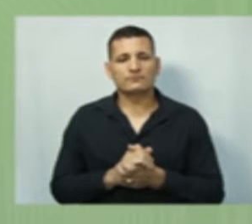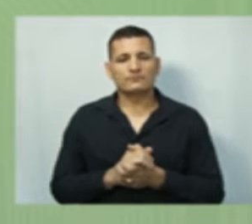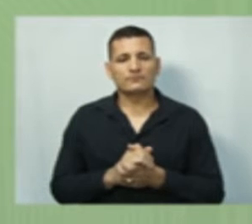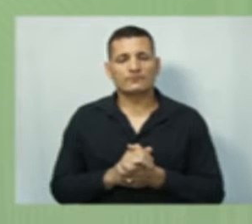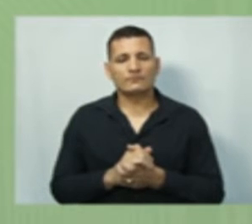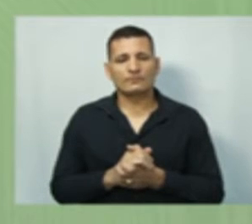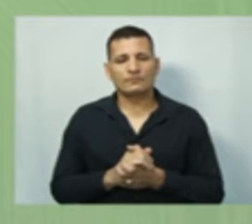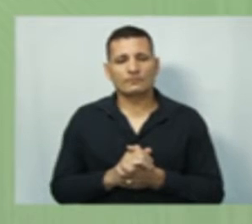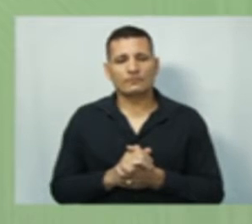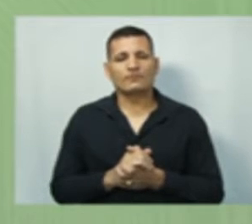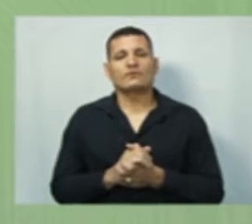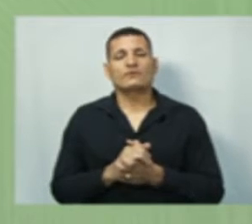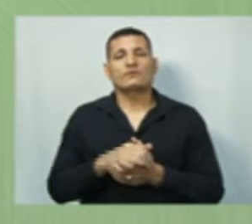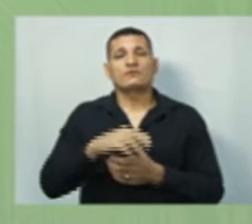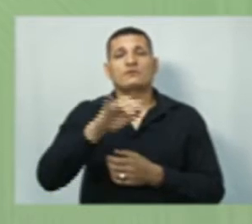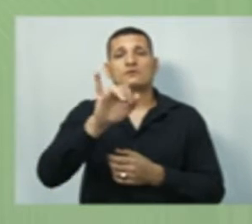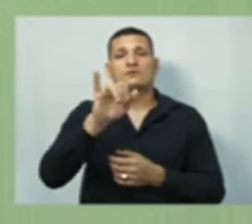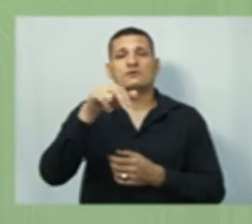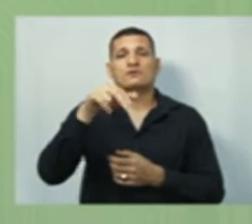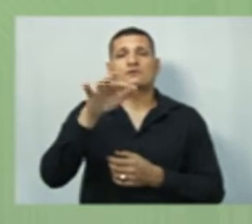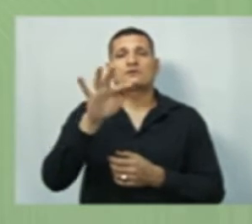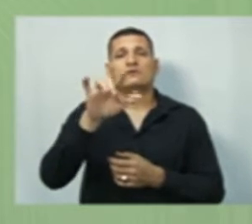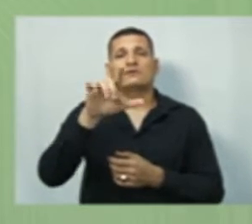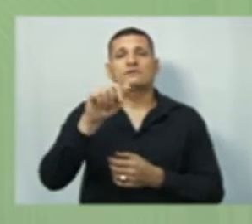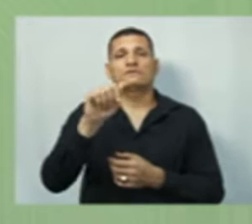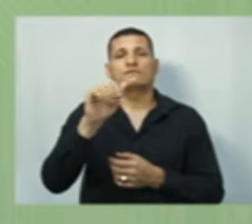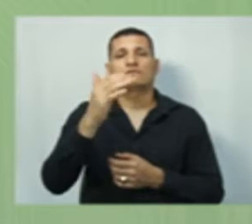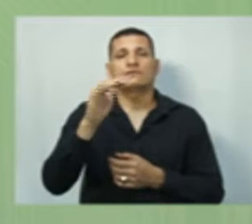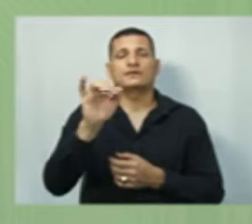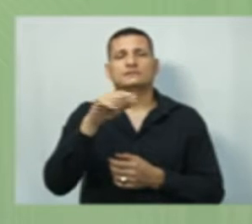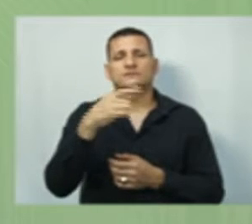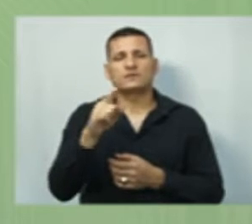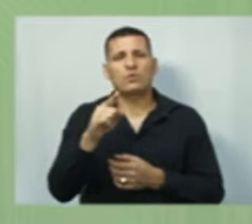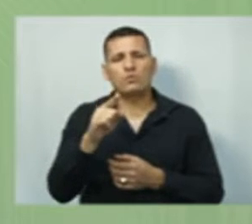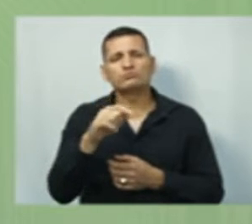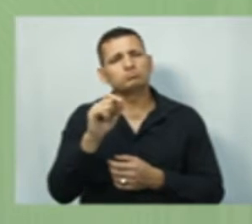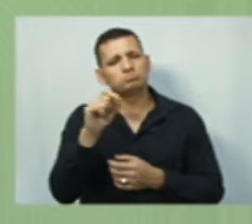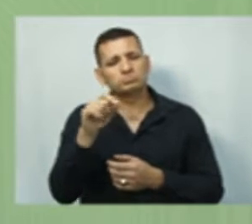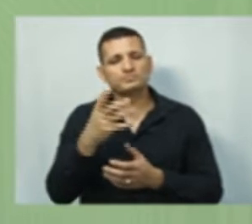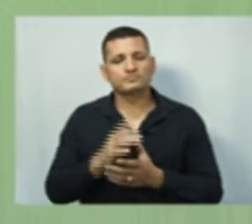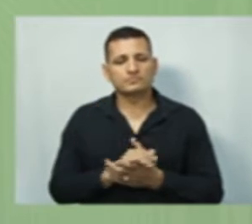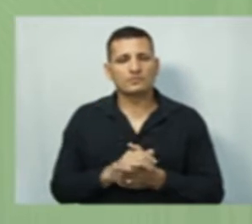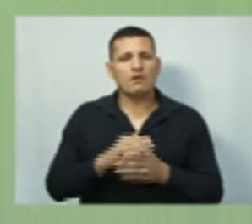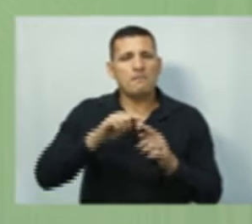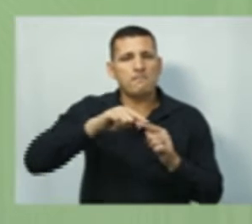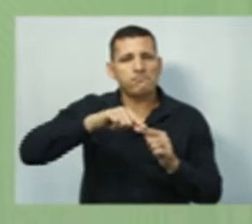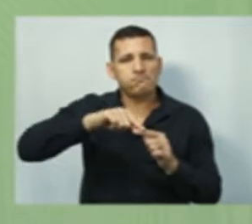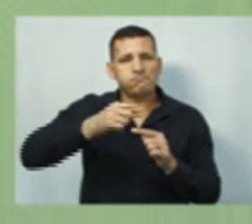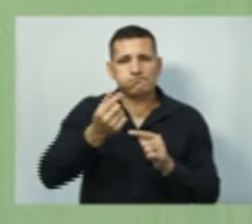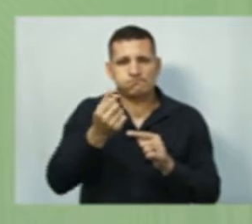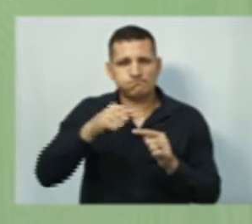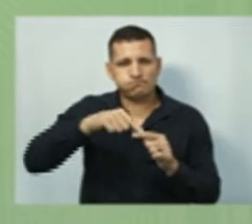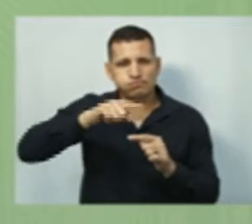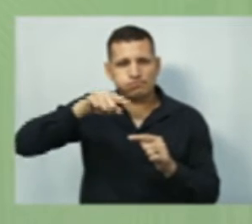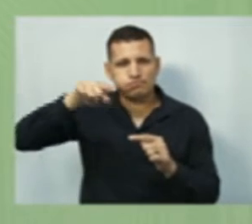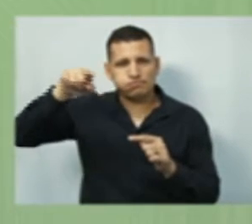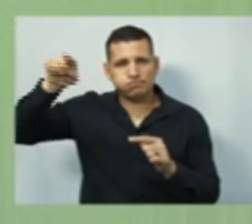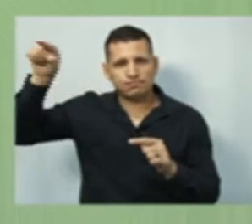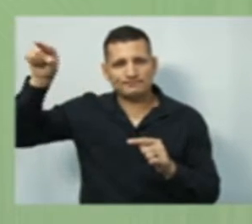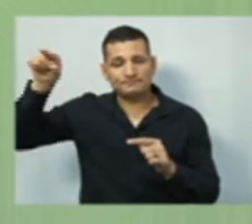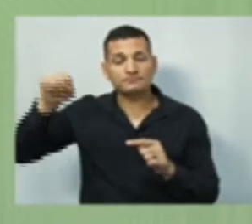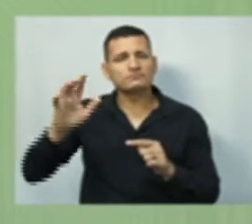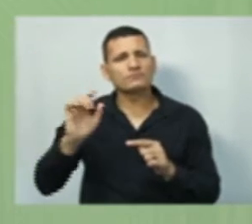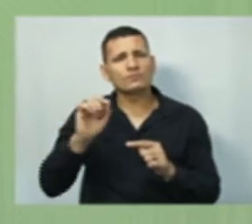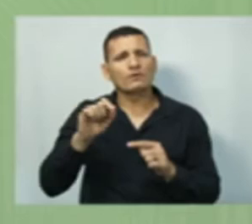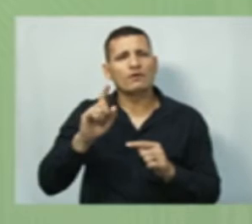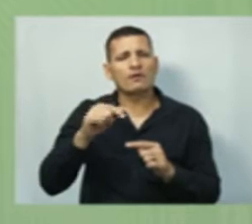sobre a inflação. O que é a inflação? A inflação nada mais é do que a elevação